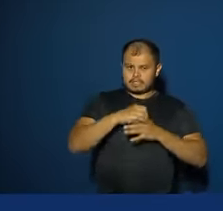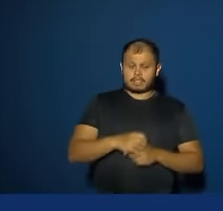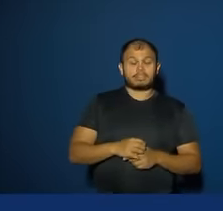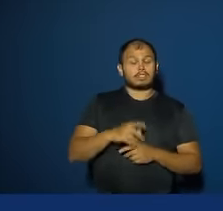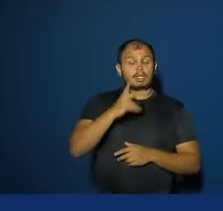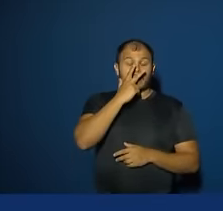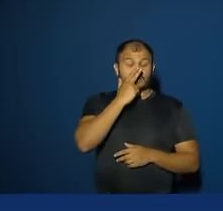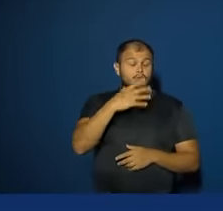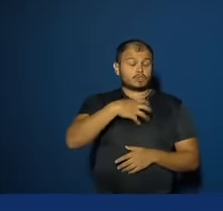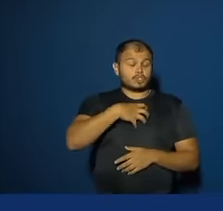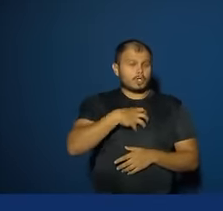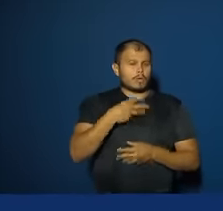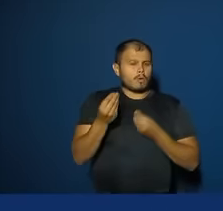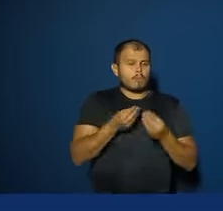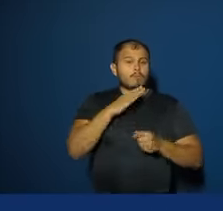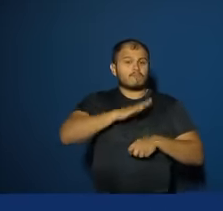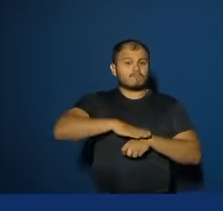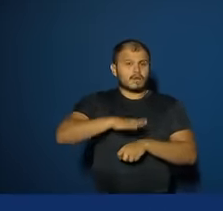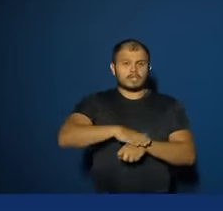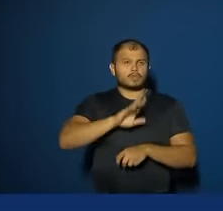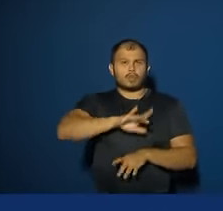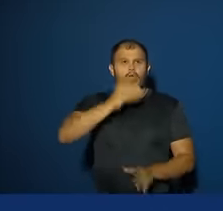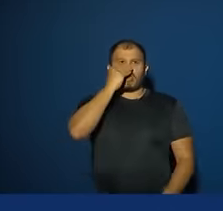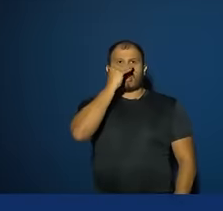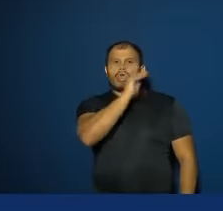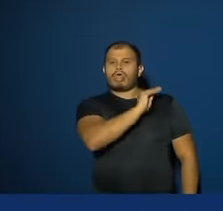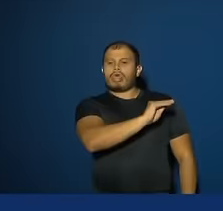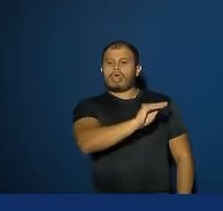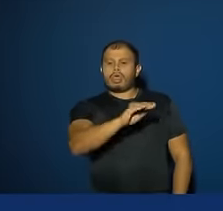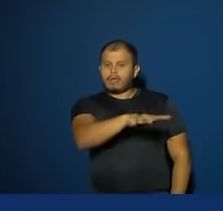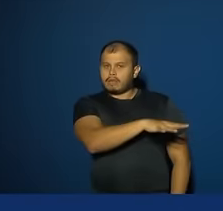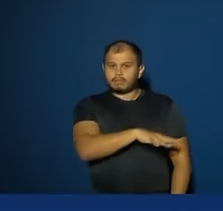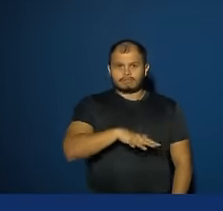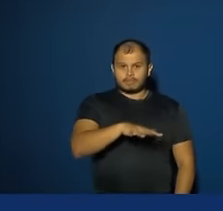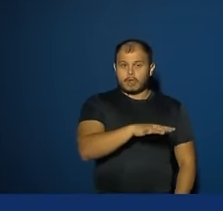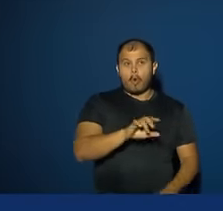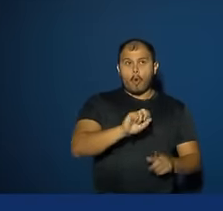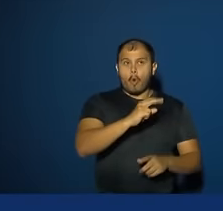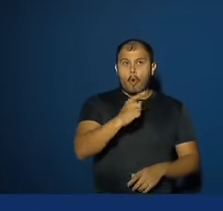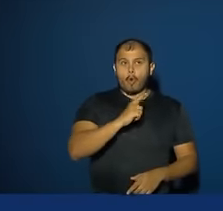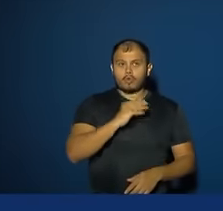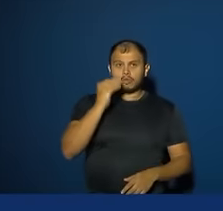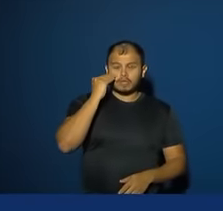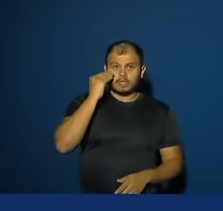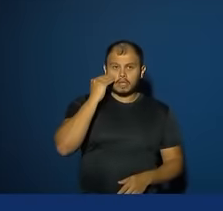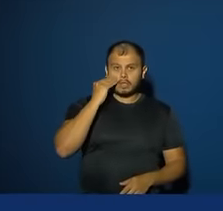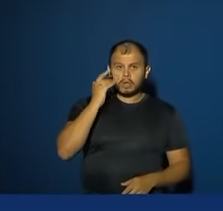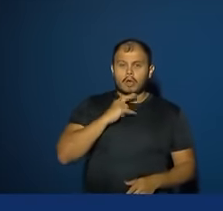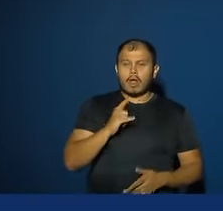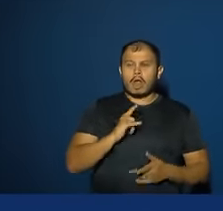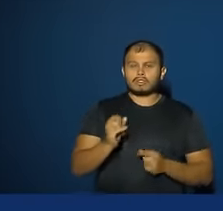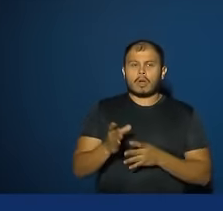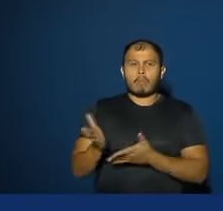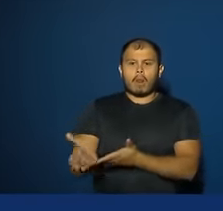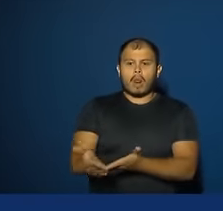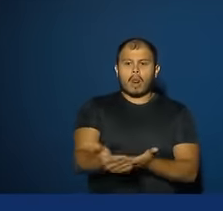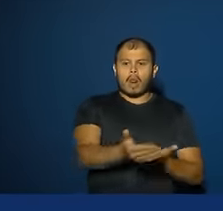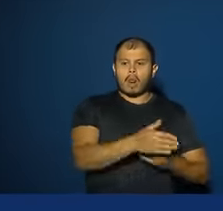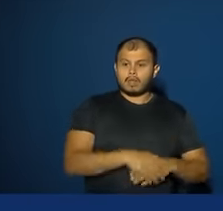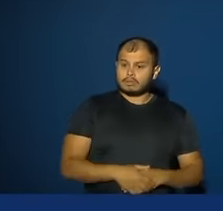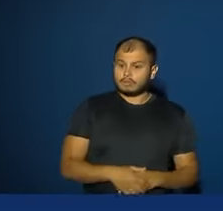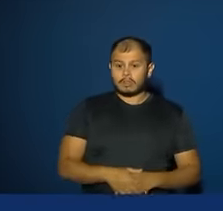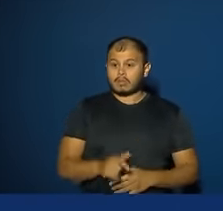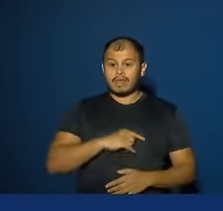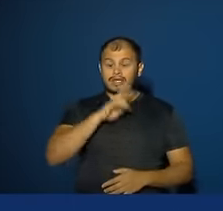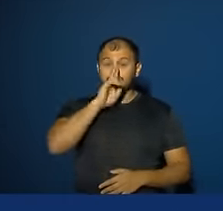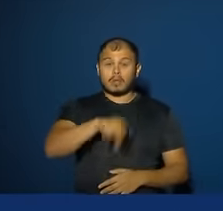fazer isso não é nem ignorando esse ambiente e nem radicalizando virando coletador de semente a resposta para isso